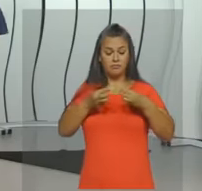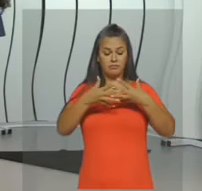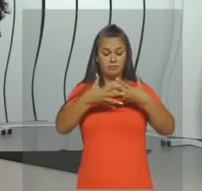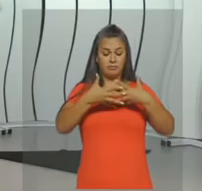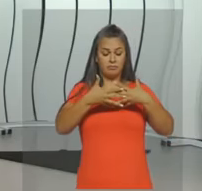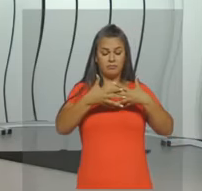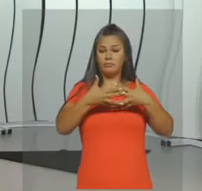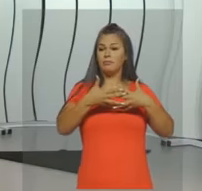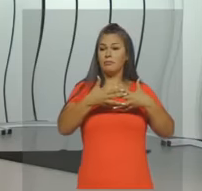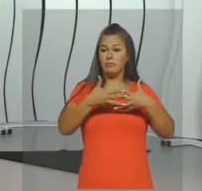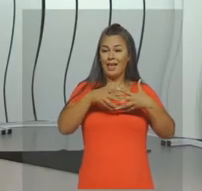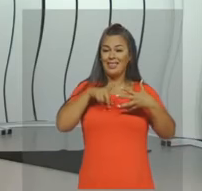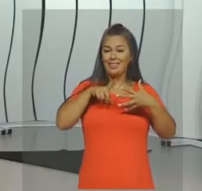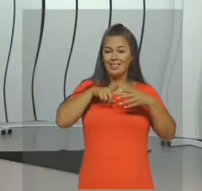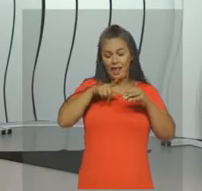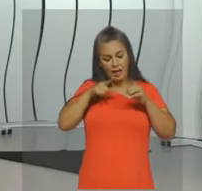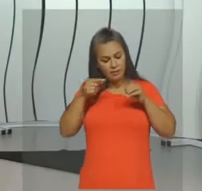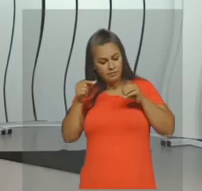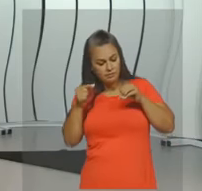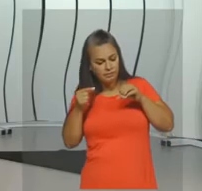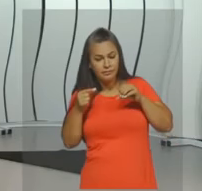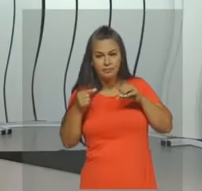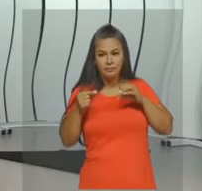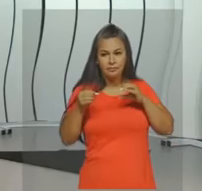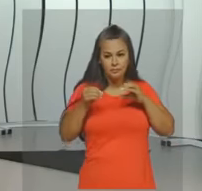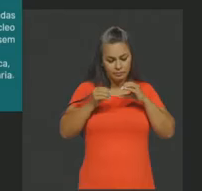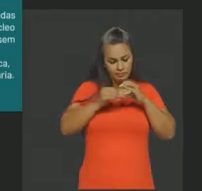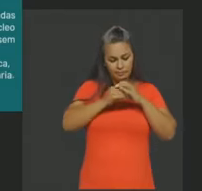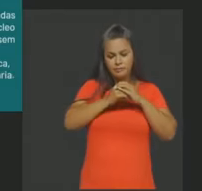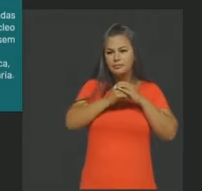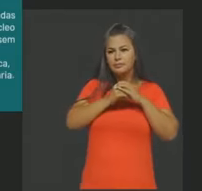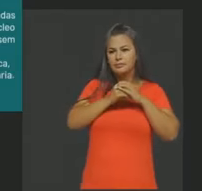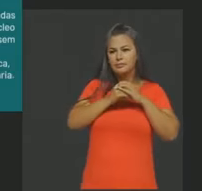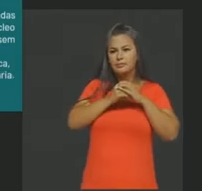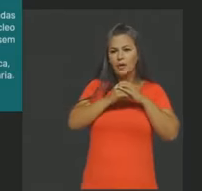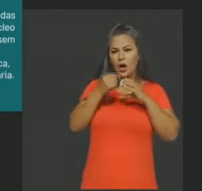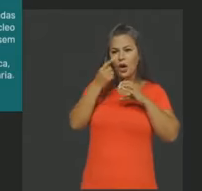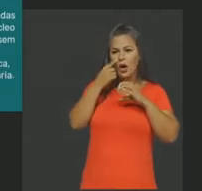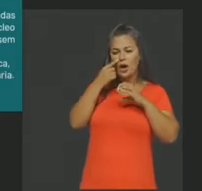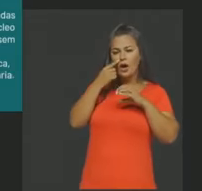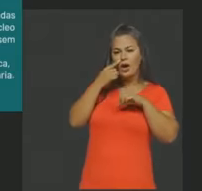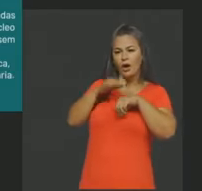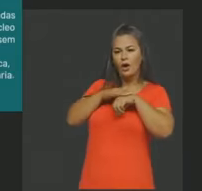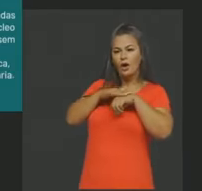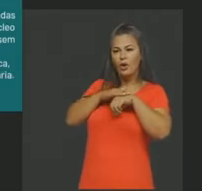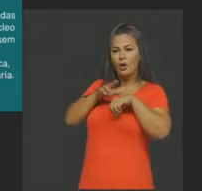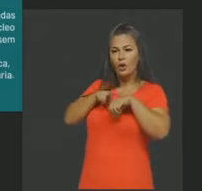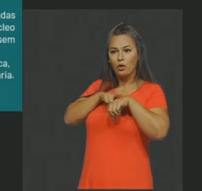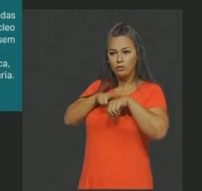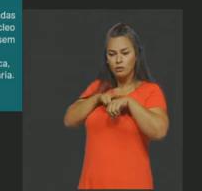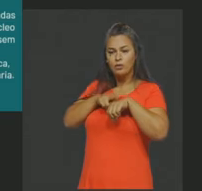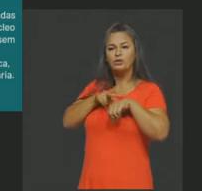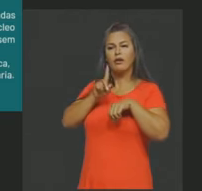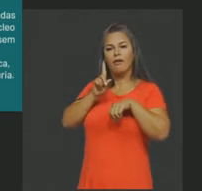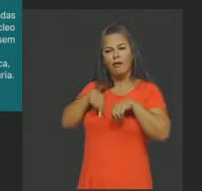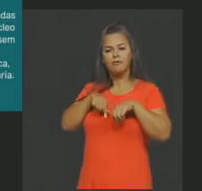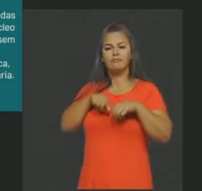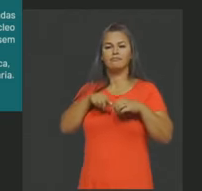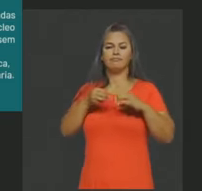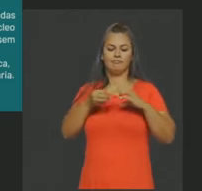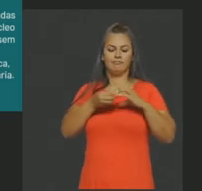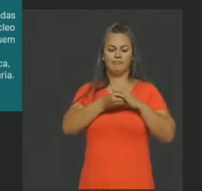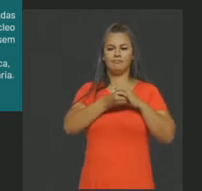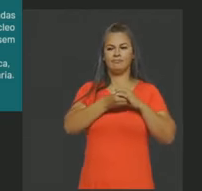multinucleadas, tem muitos núcleos, que são aqui esses pontinhos de roxo, tá? A contração